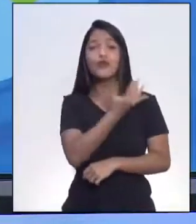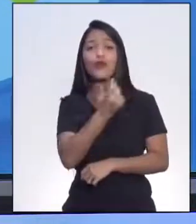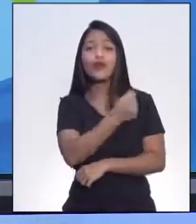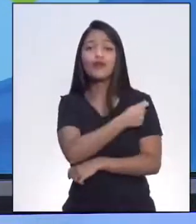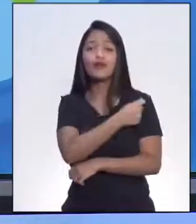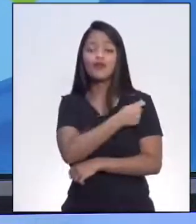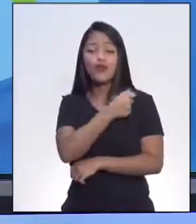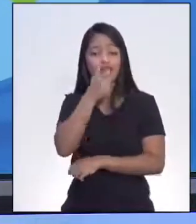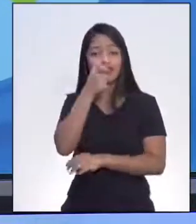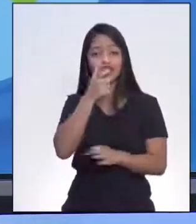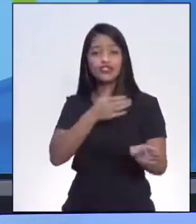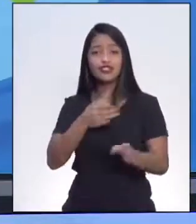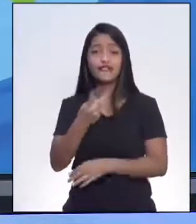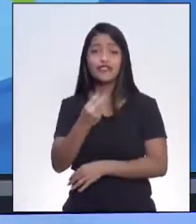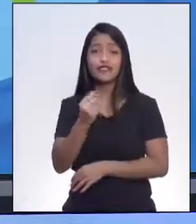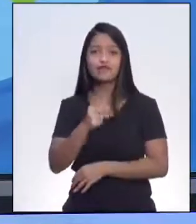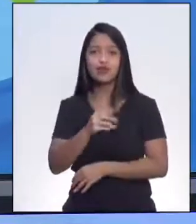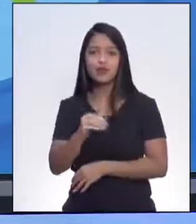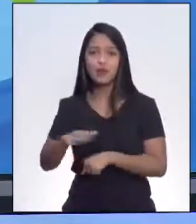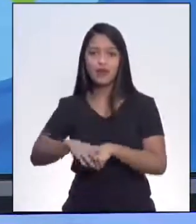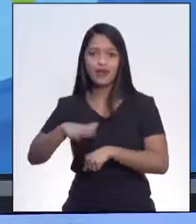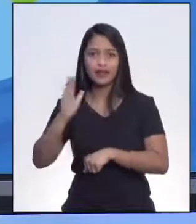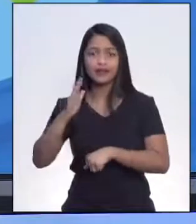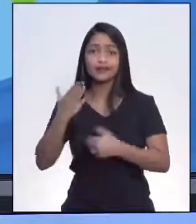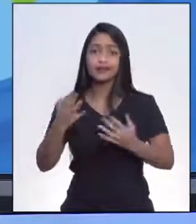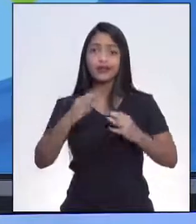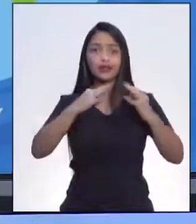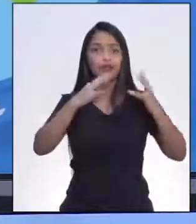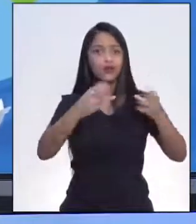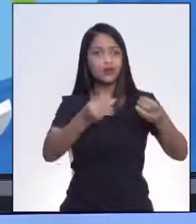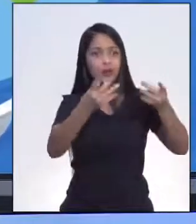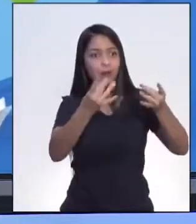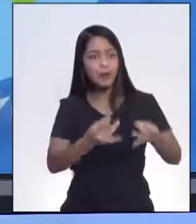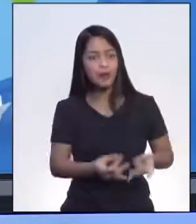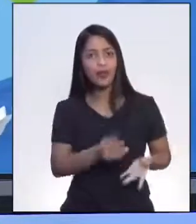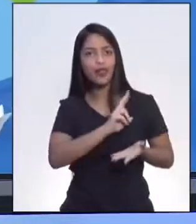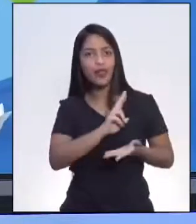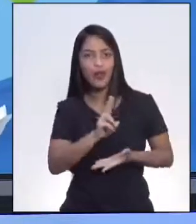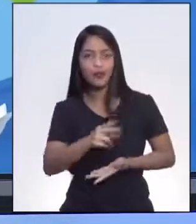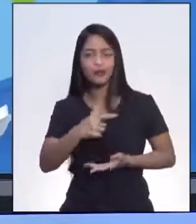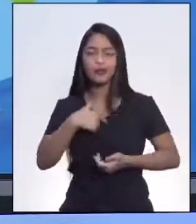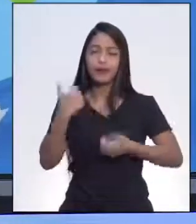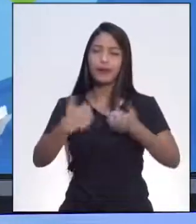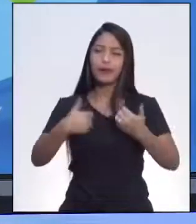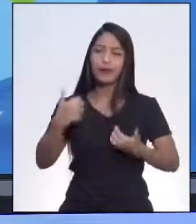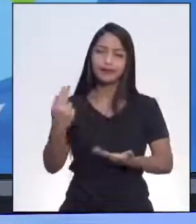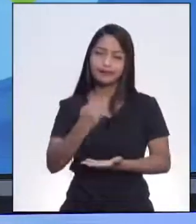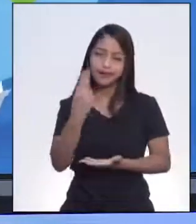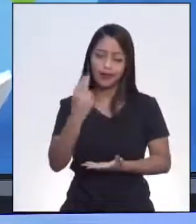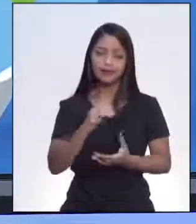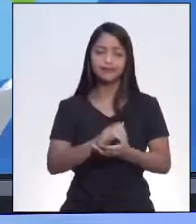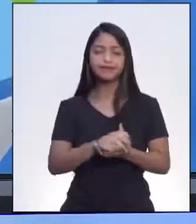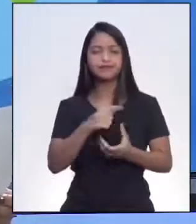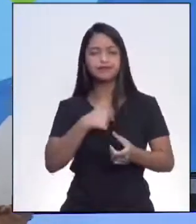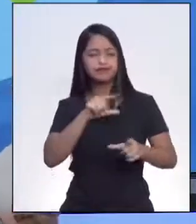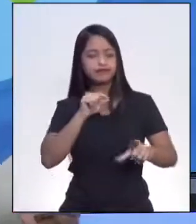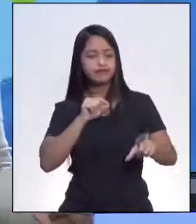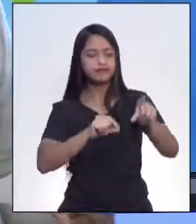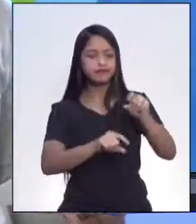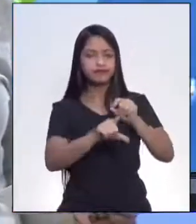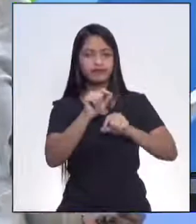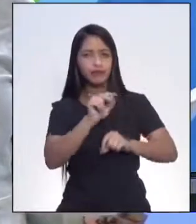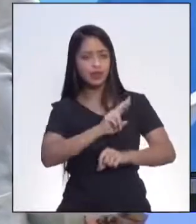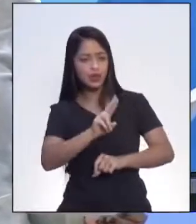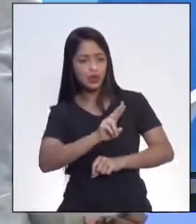mundo. Eu vou eleger toda a aula aí um grupo de alunos que eu vejo que participa mais na aula e vou falar até chegar ao seu nome,